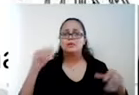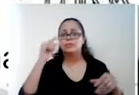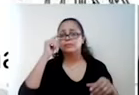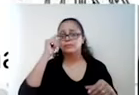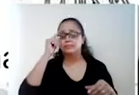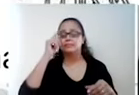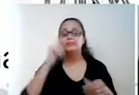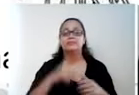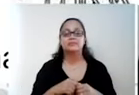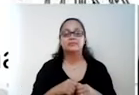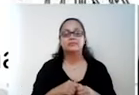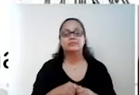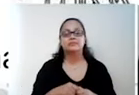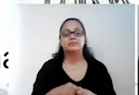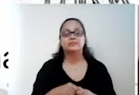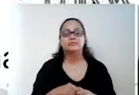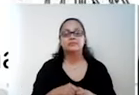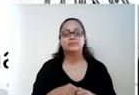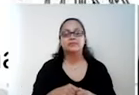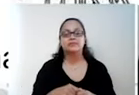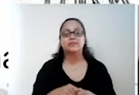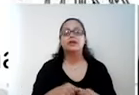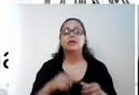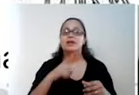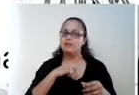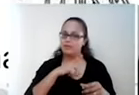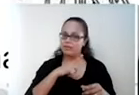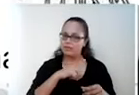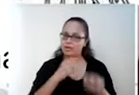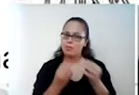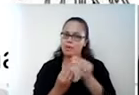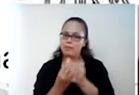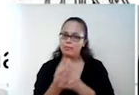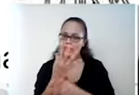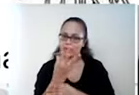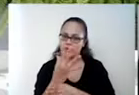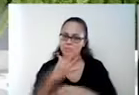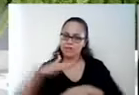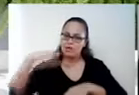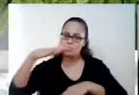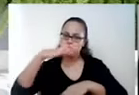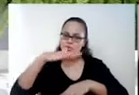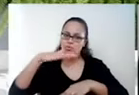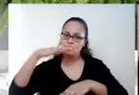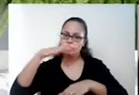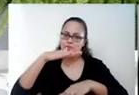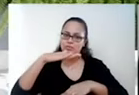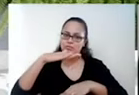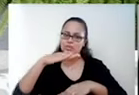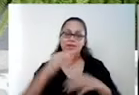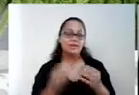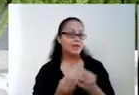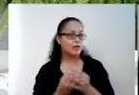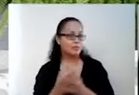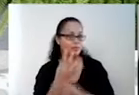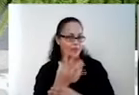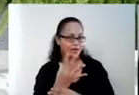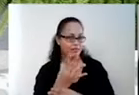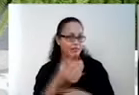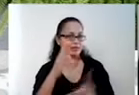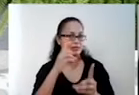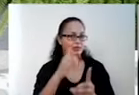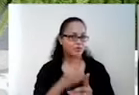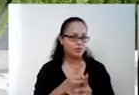pelo anterozoide, ocorre a formação de uma planta sobre o prótalo. E essa planta se encontra observada